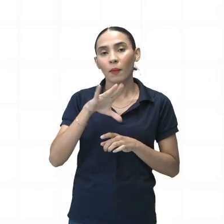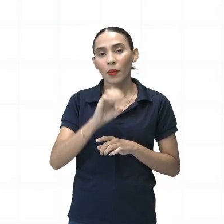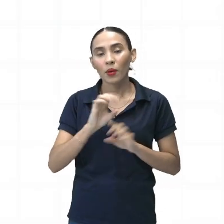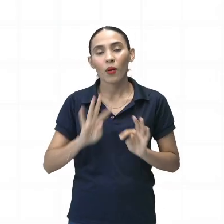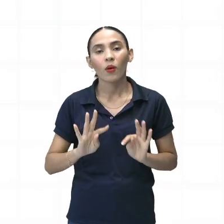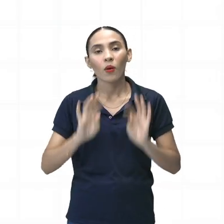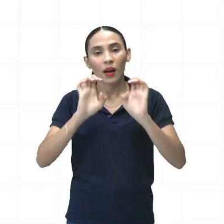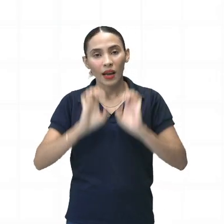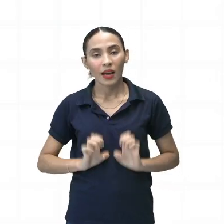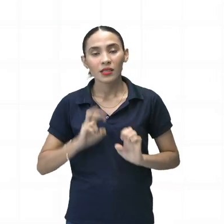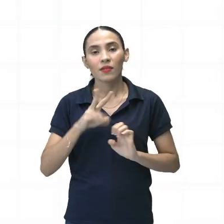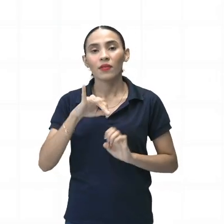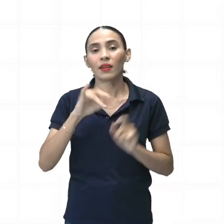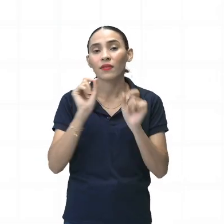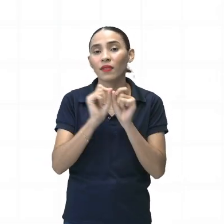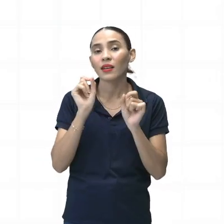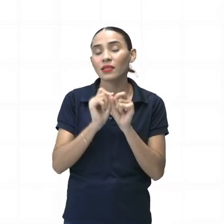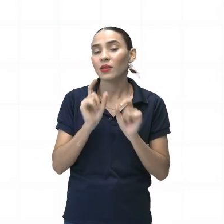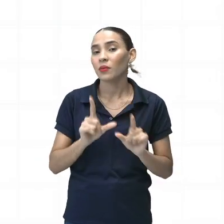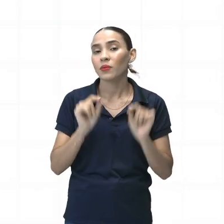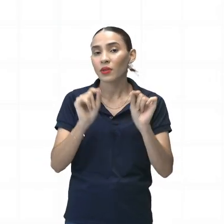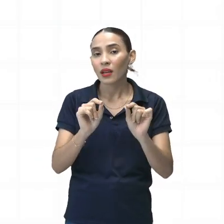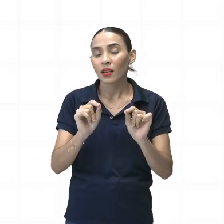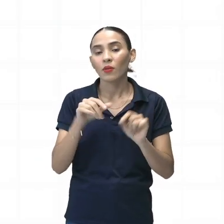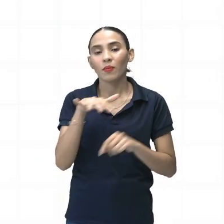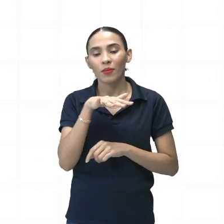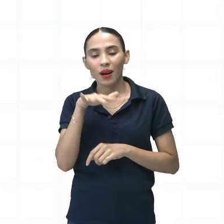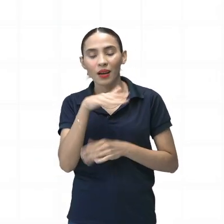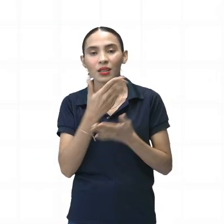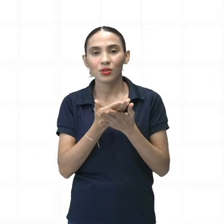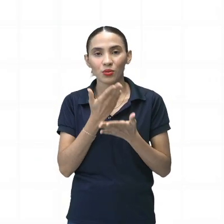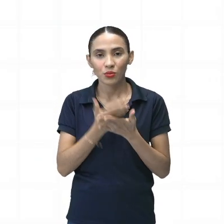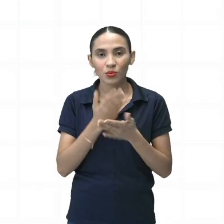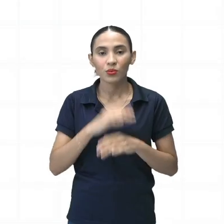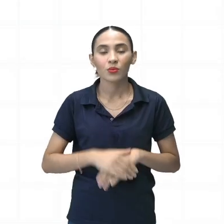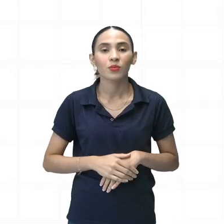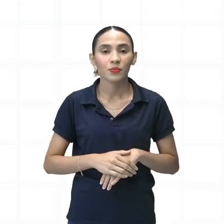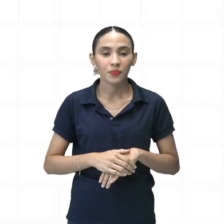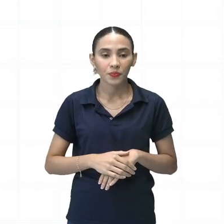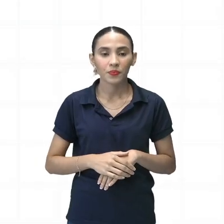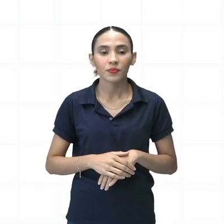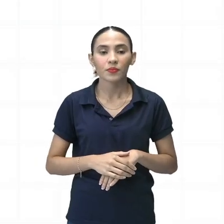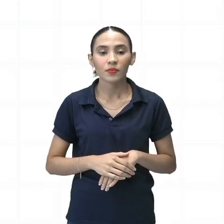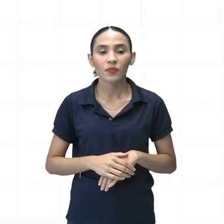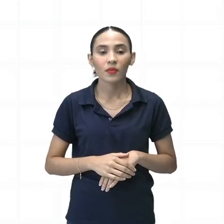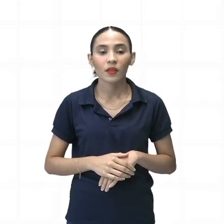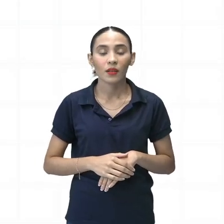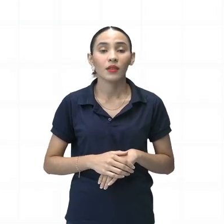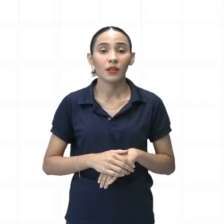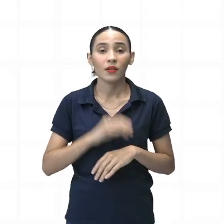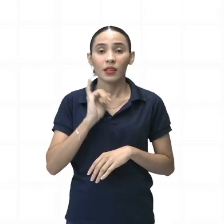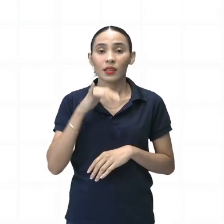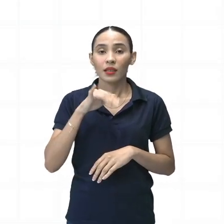né, que vai cruzar os campos da biologia,